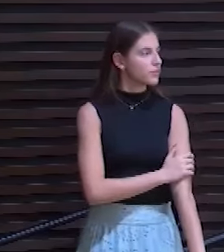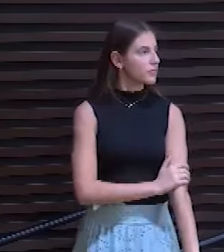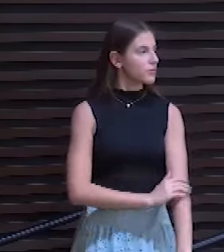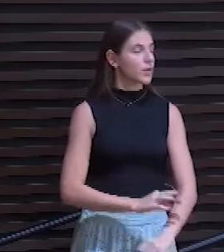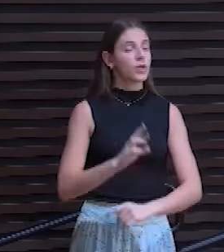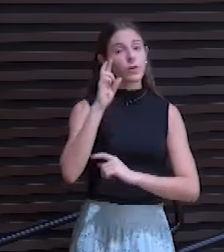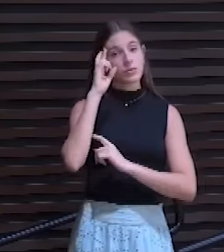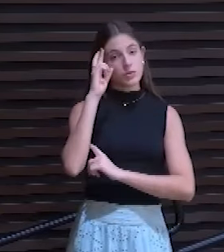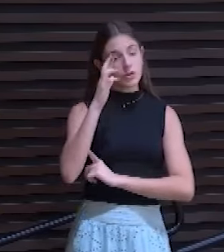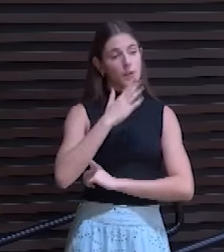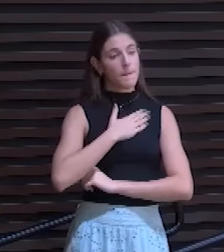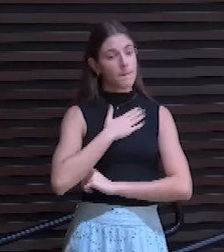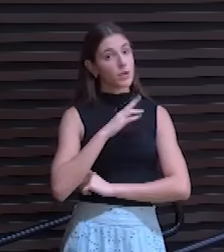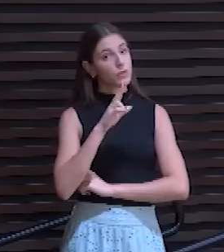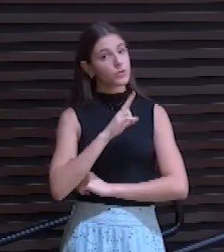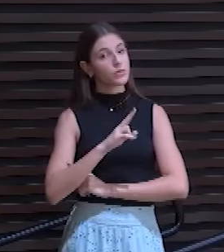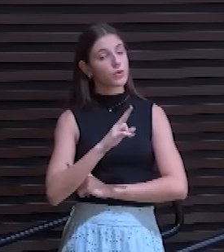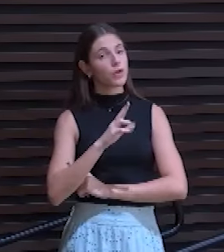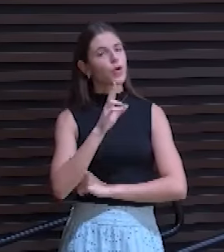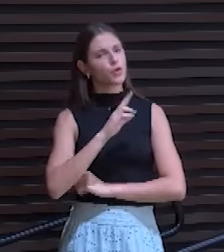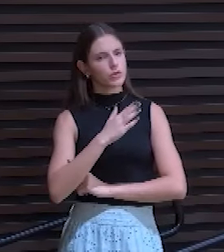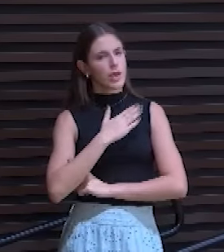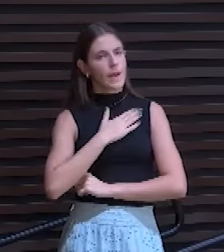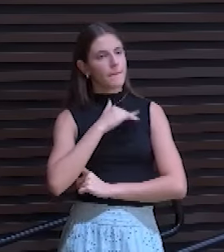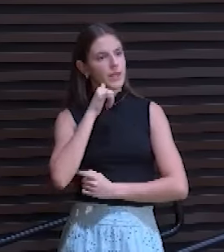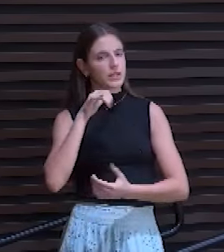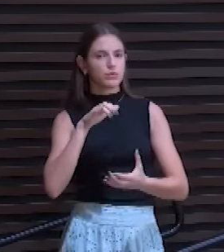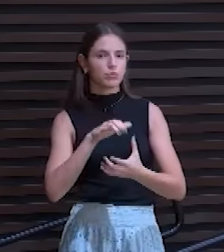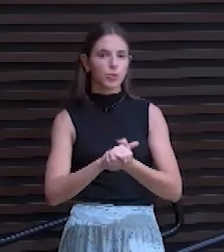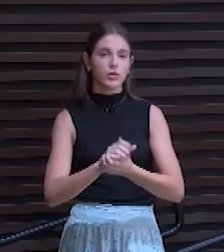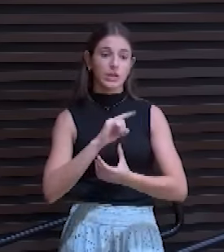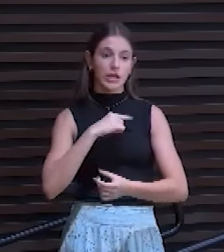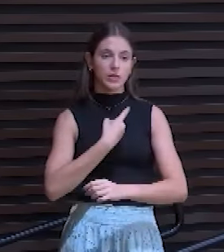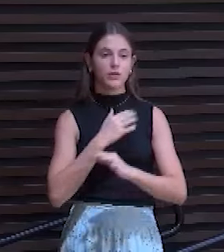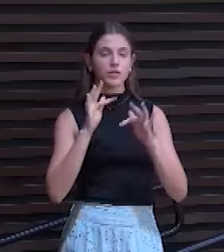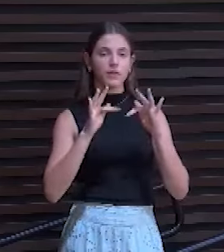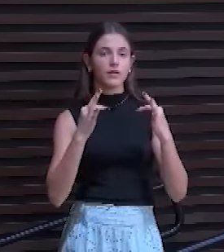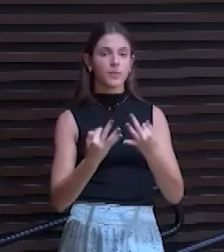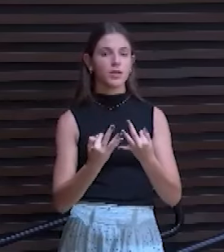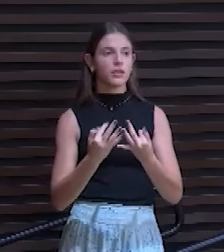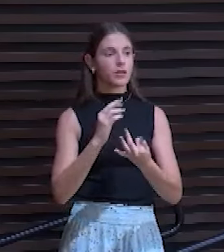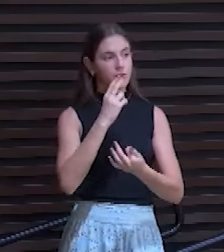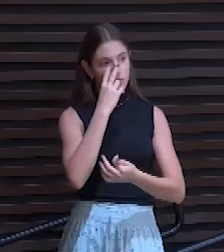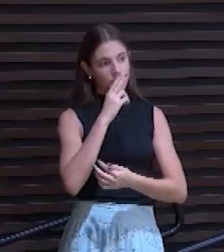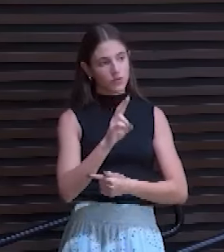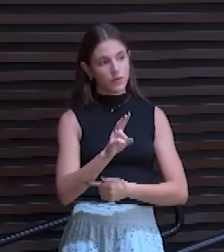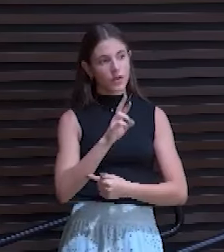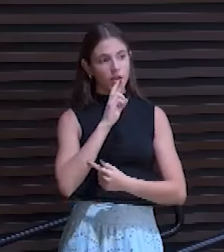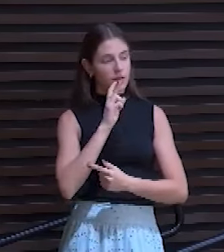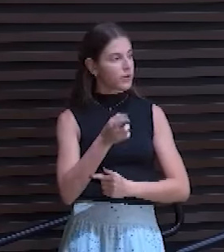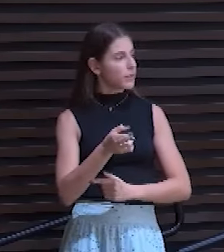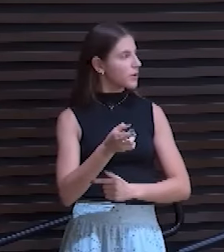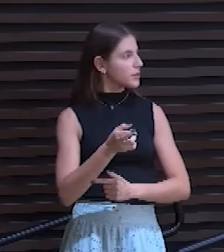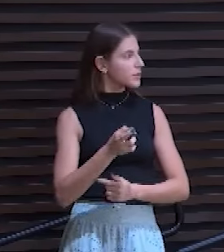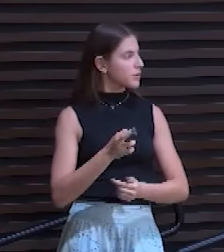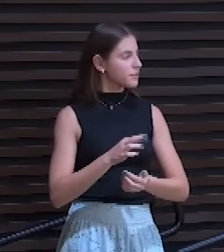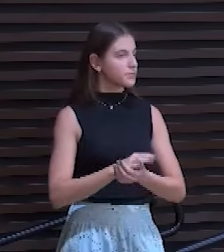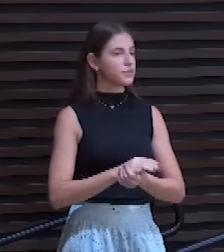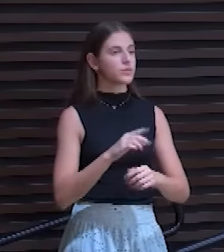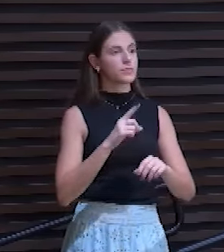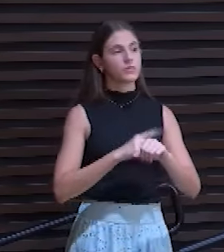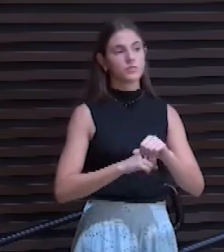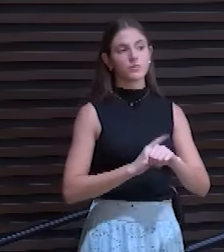esposa, Ele usou nossa família, e a gente vê os resultados. Quando a Bíblia diz,